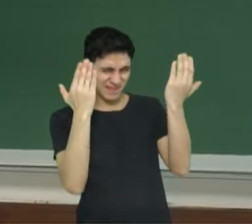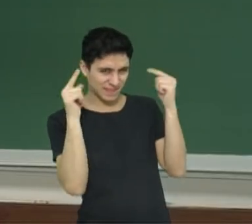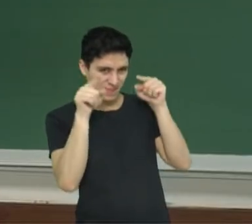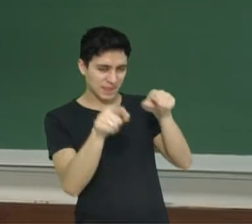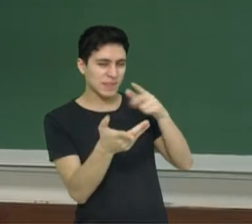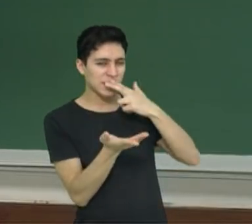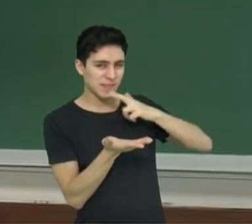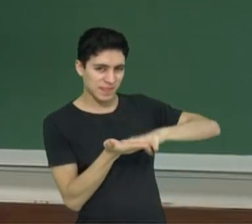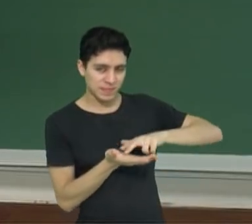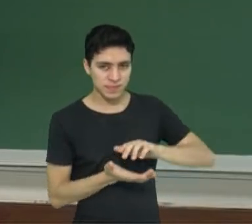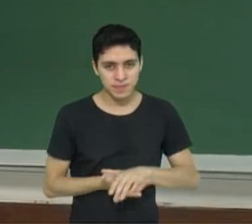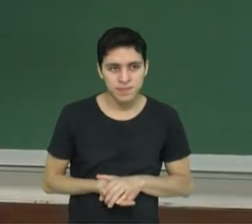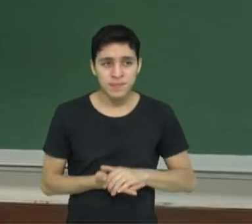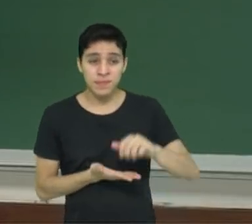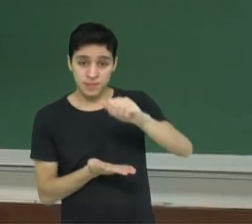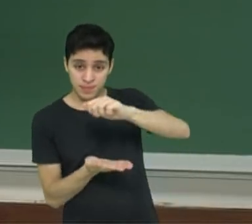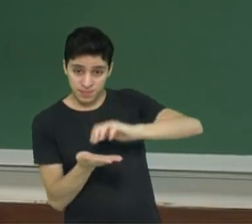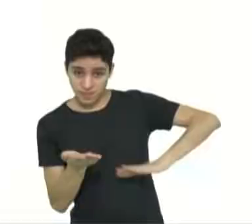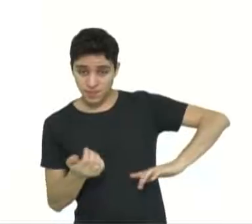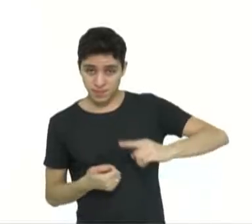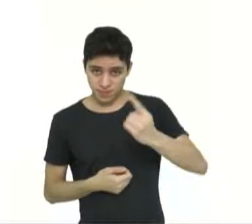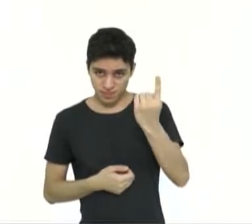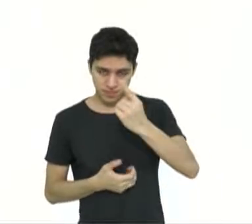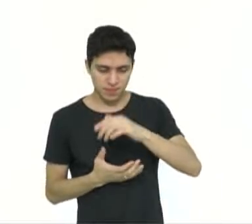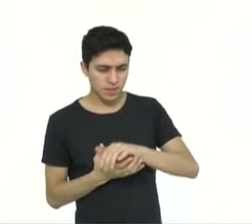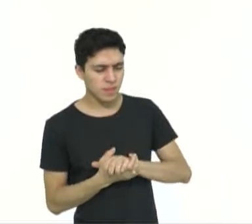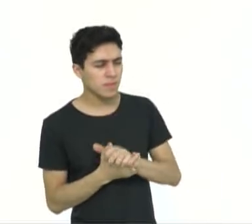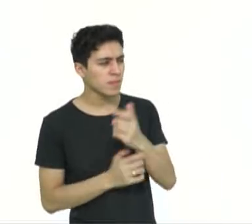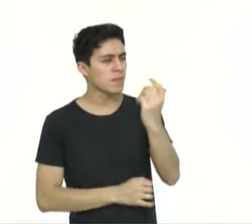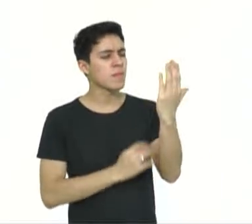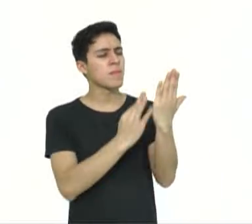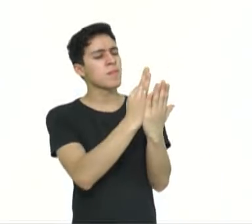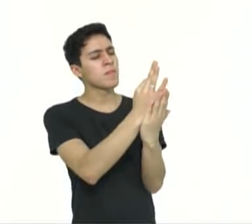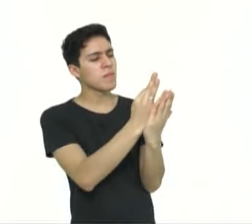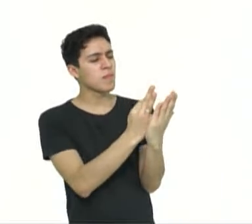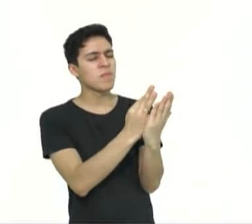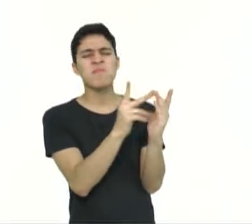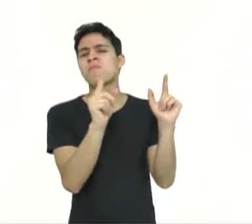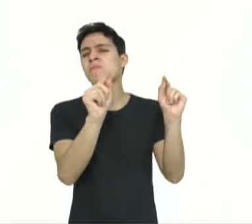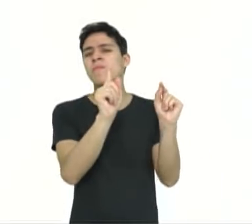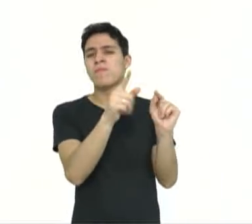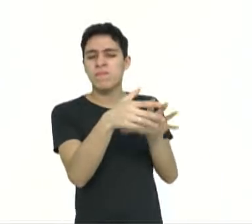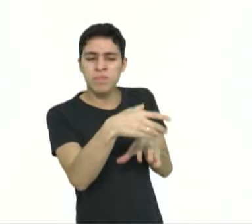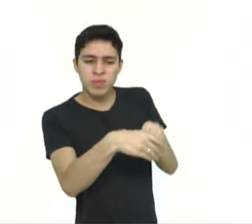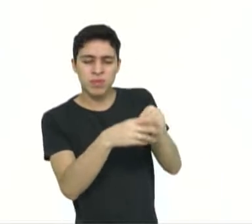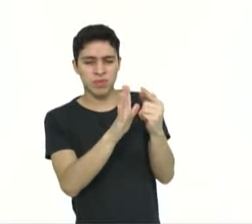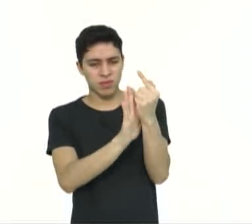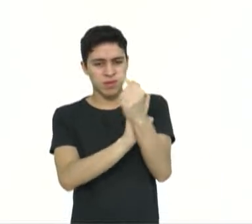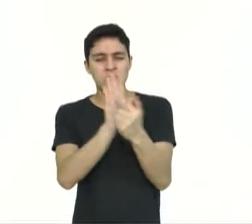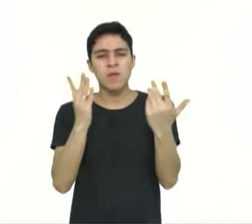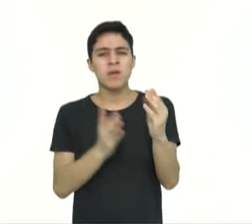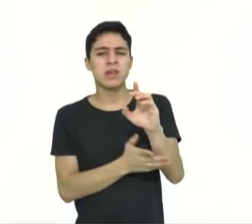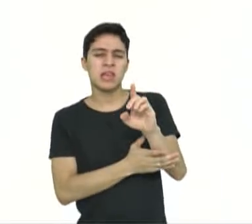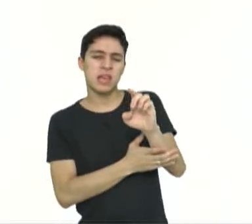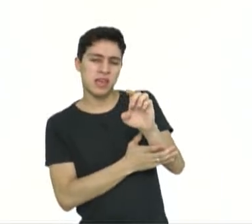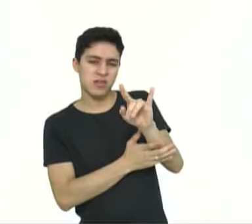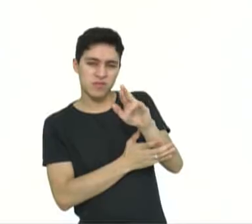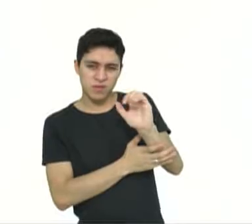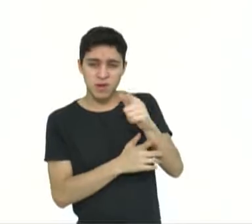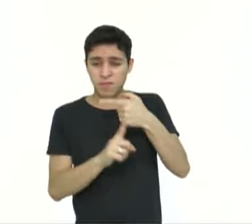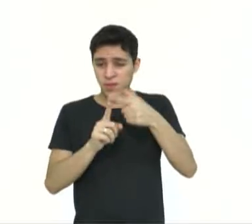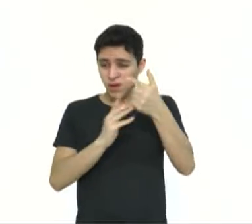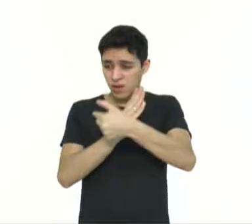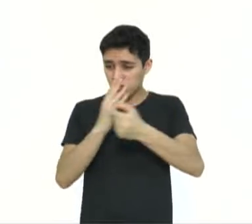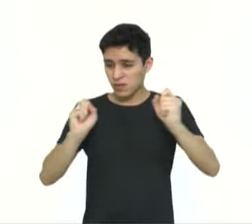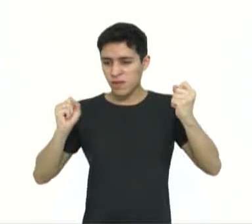carta? Atividade número 1. O texto que acabamos de ler pertence ao gênero editorial, pois o autor